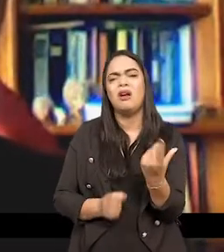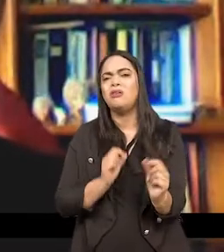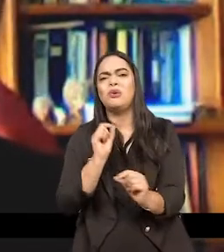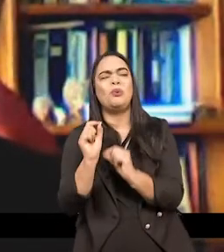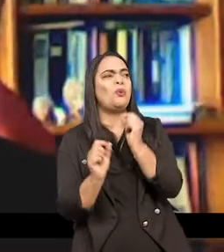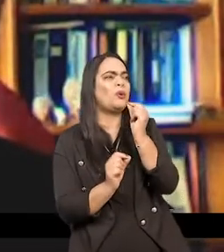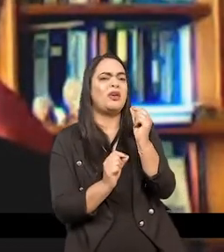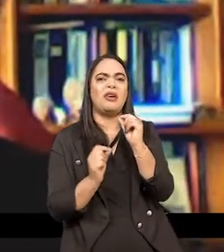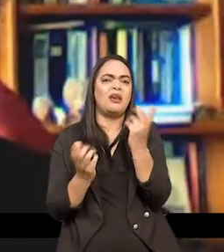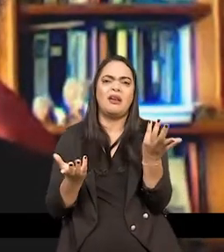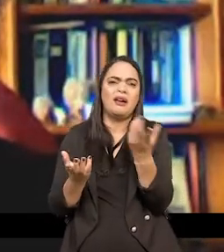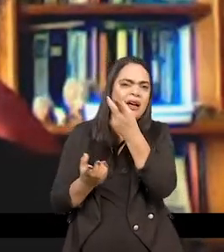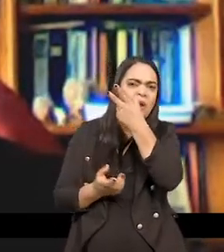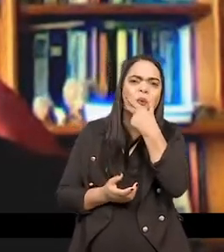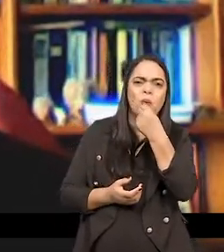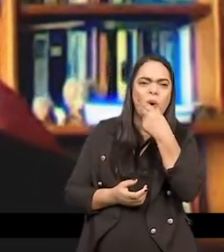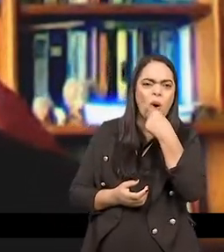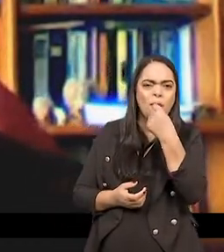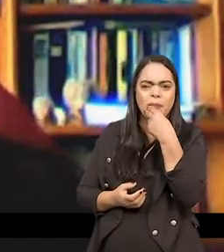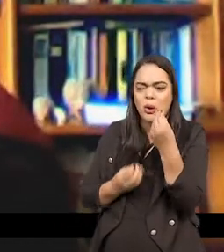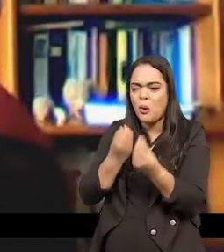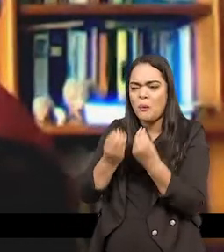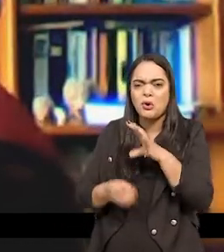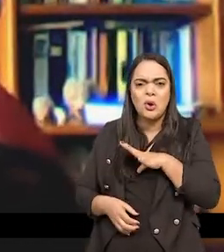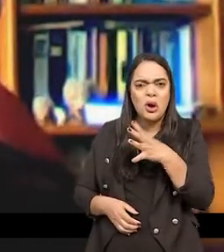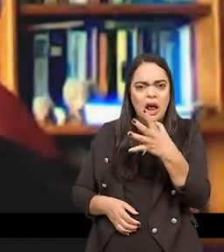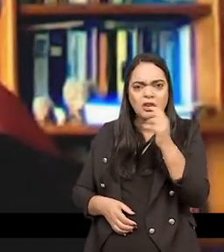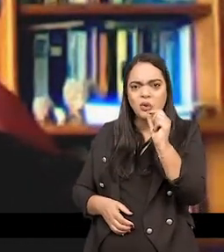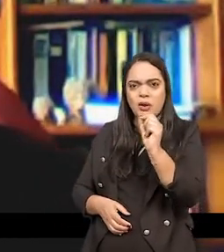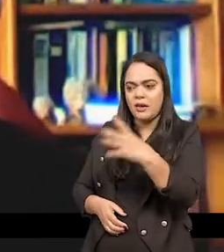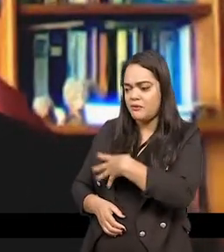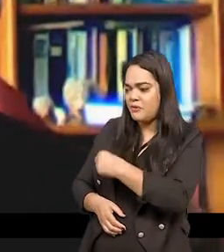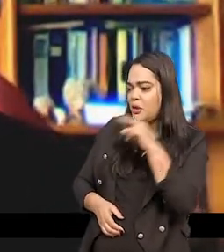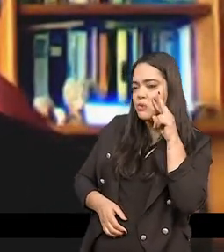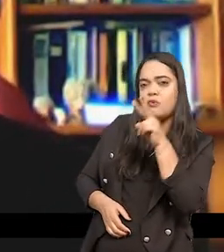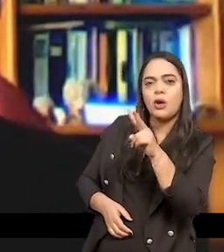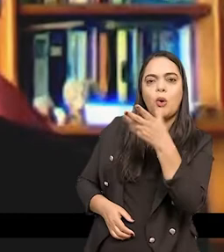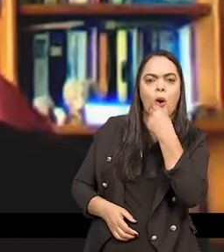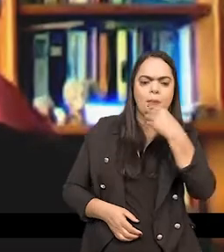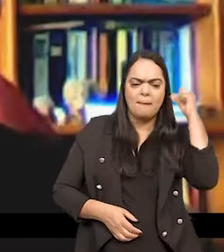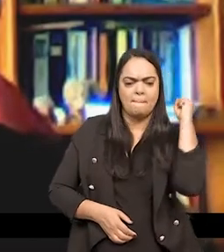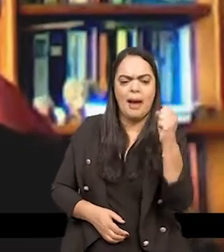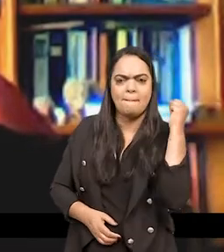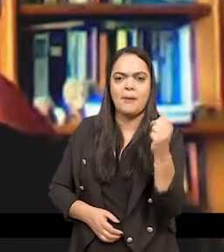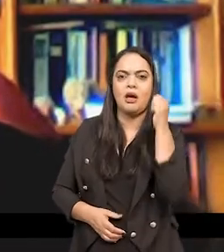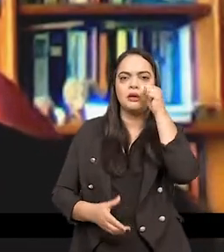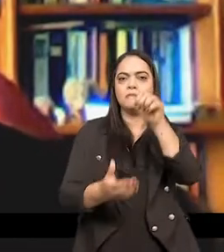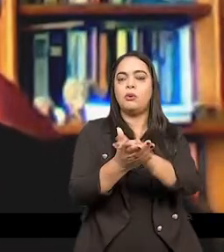cabeça do homem que mata na frente dos filhos? Aí eu quero me reportar agora para a Fabiana.